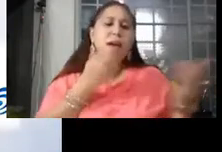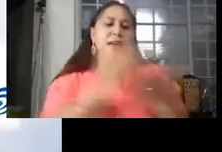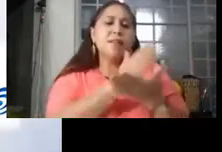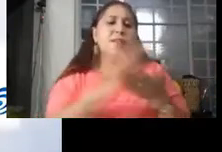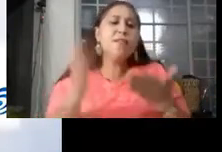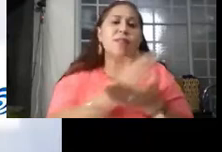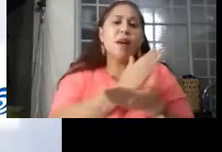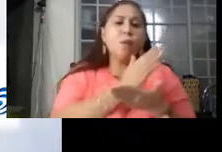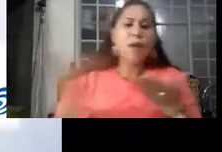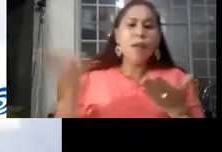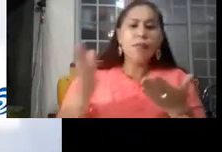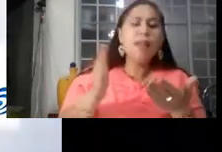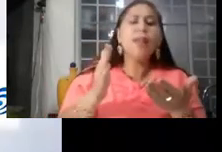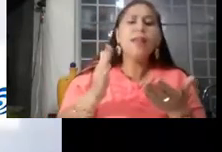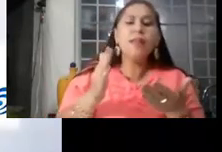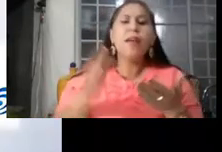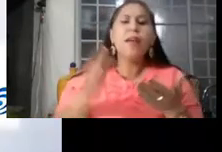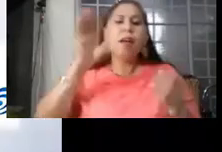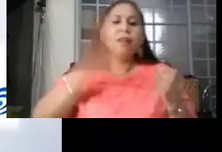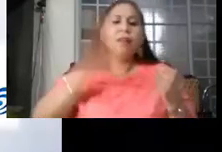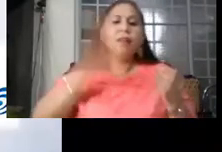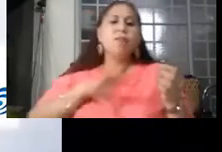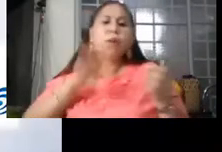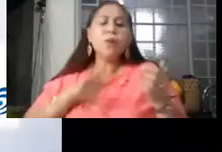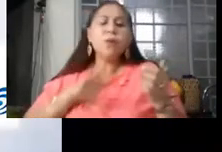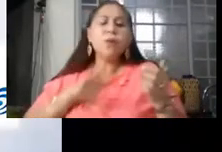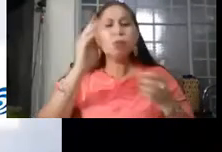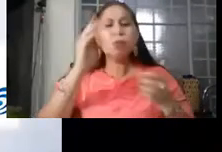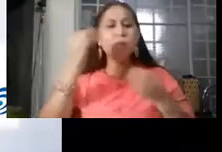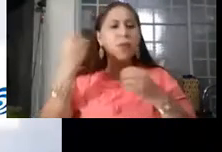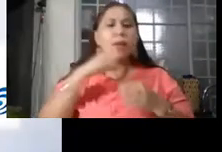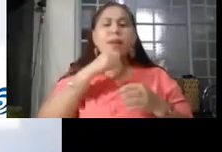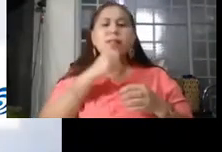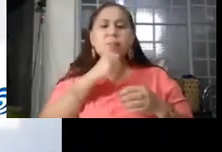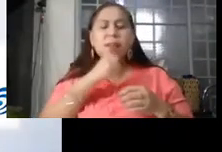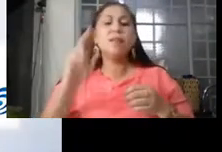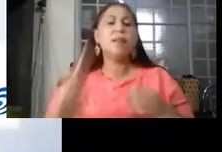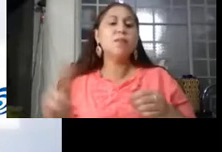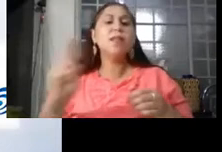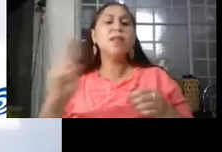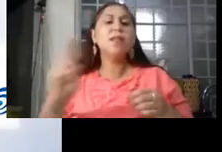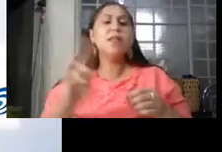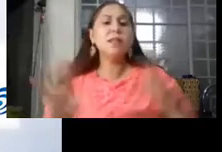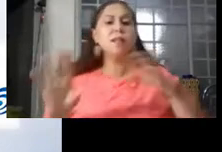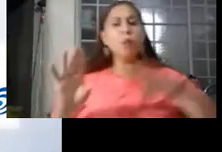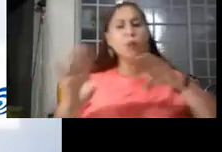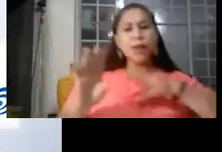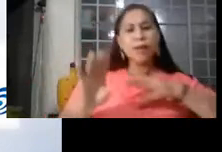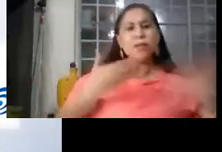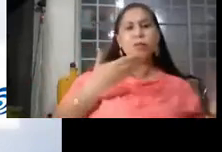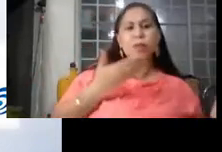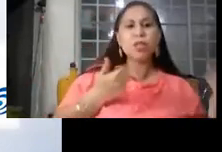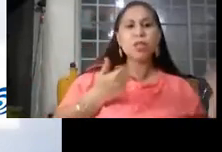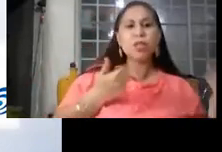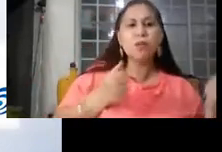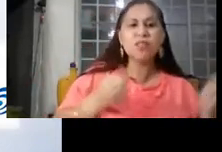Há essa divisão, né, entre a língua portuguesa que as pessoas de mais idade utilizam e o português que os